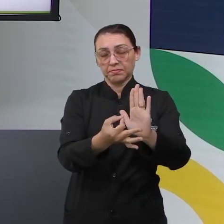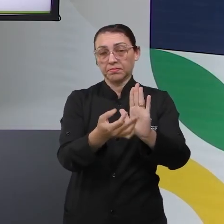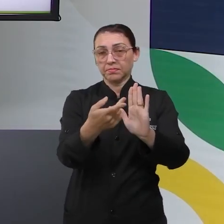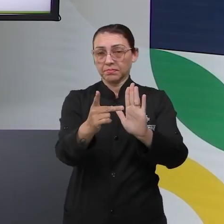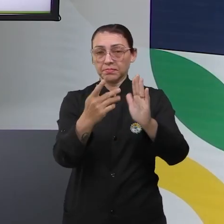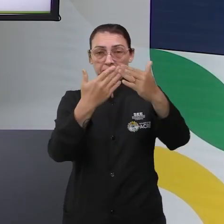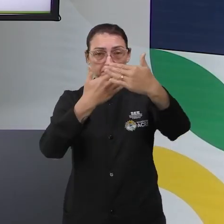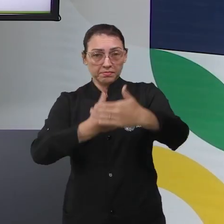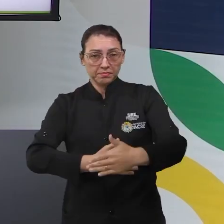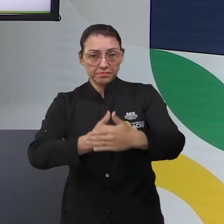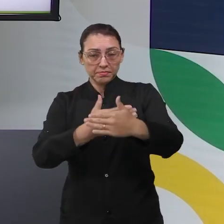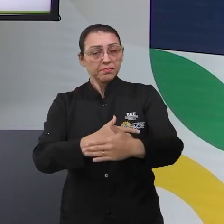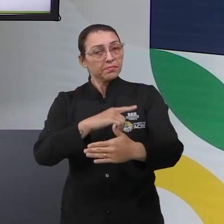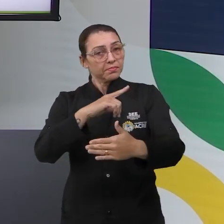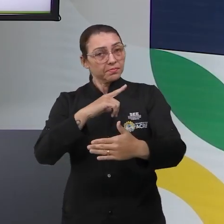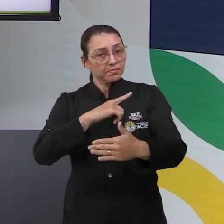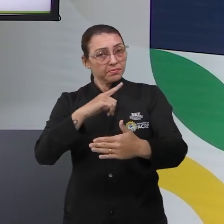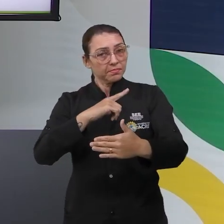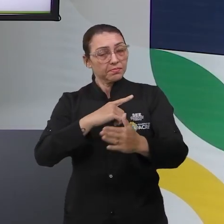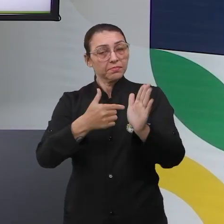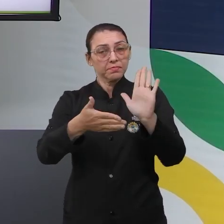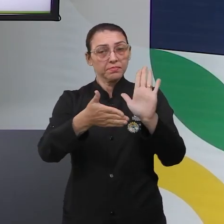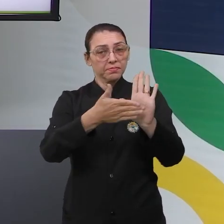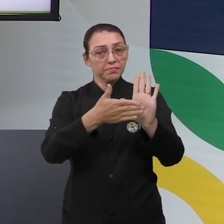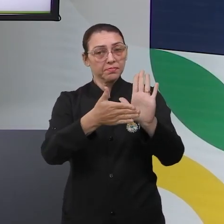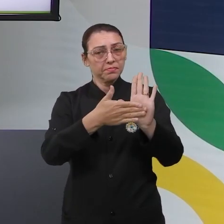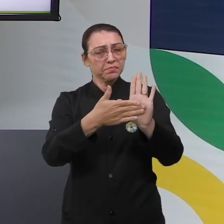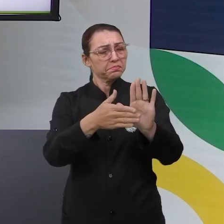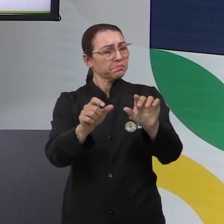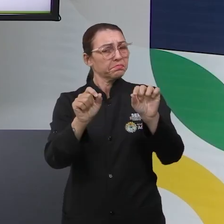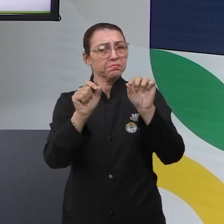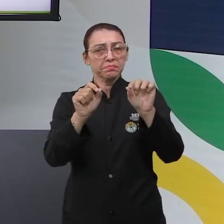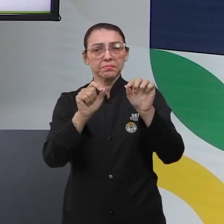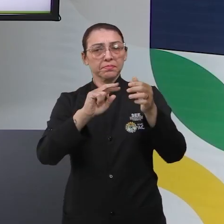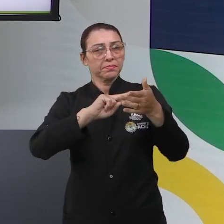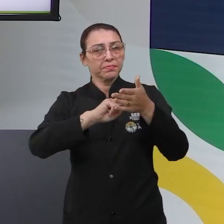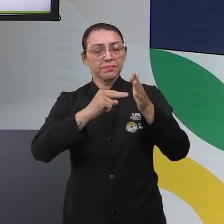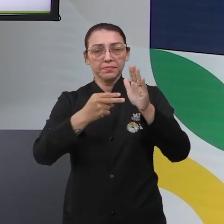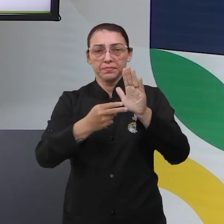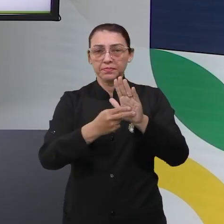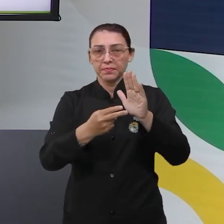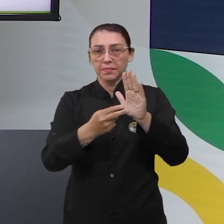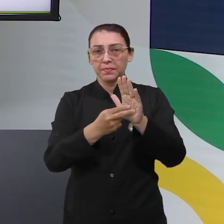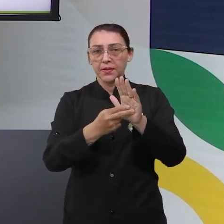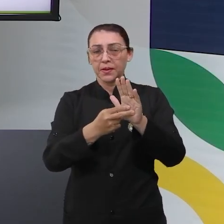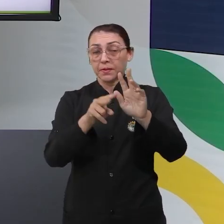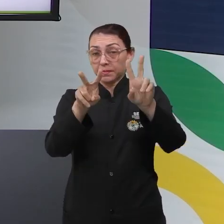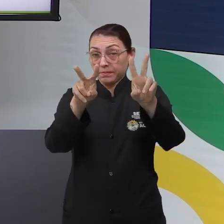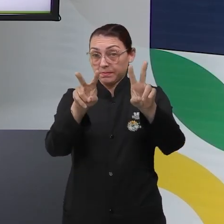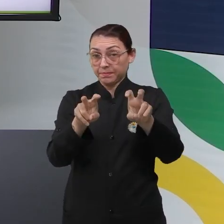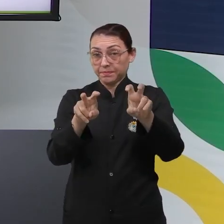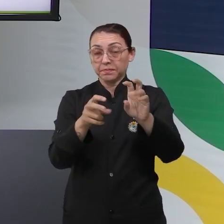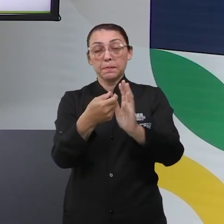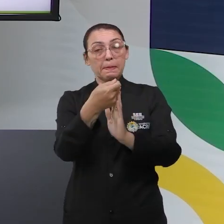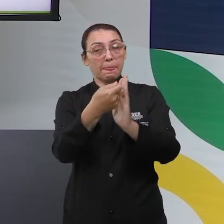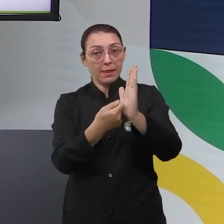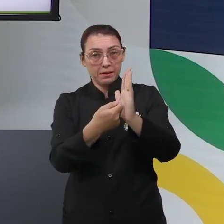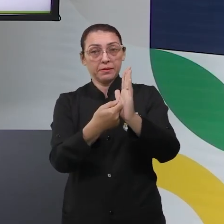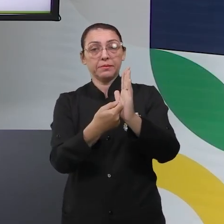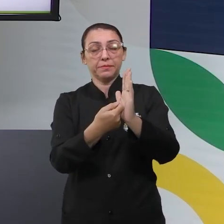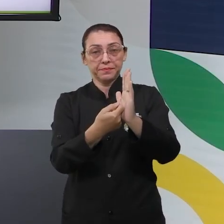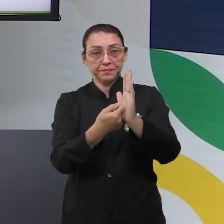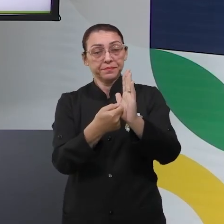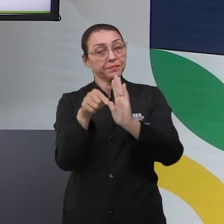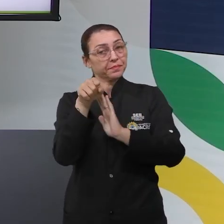sua provinha vai vir uma proposta. O que seria essa proposta? É o tema da redação, ou